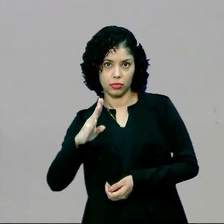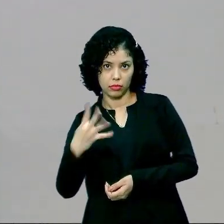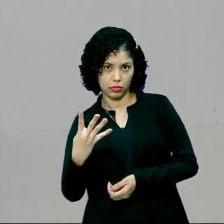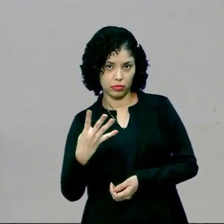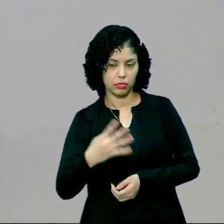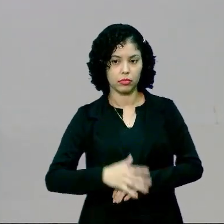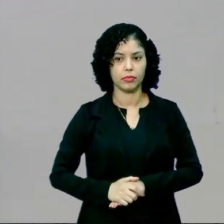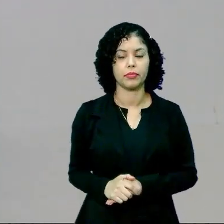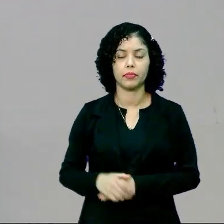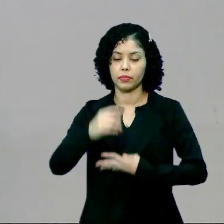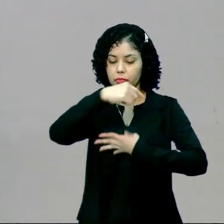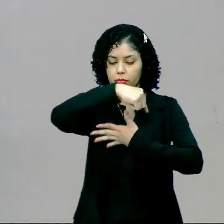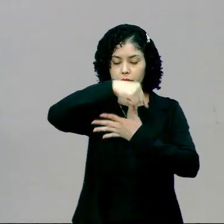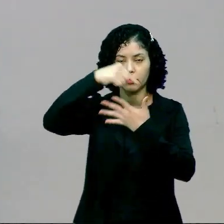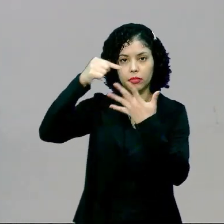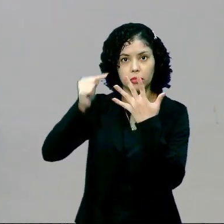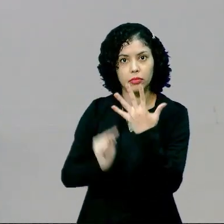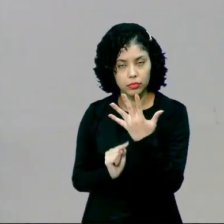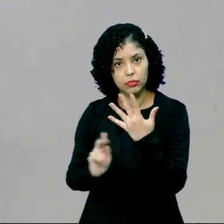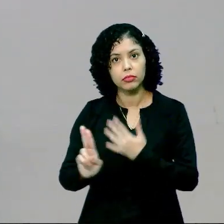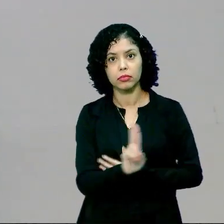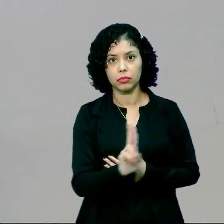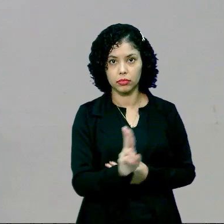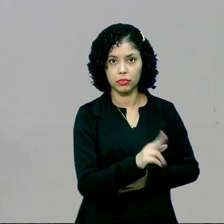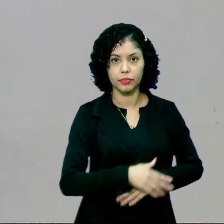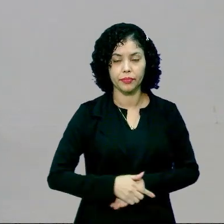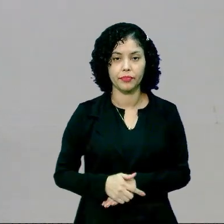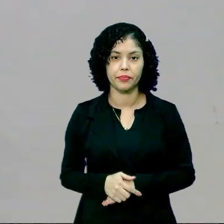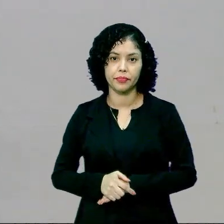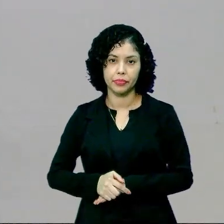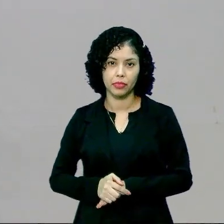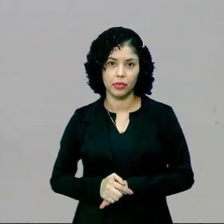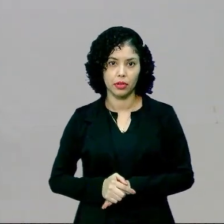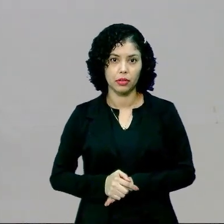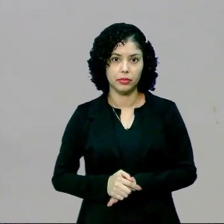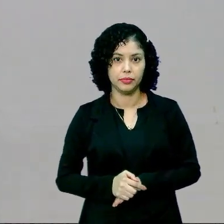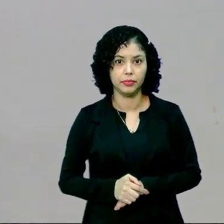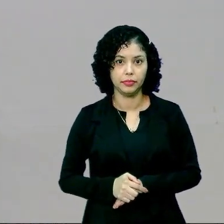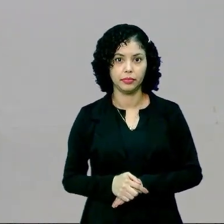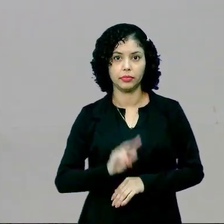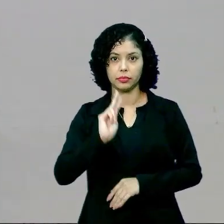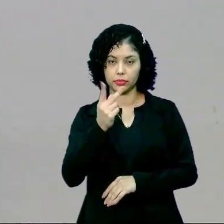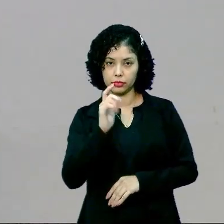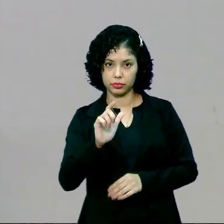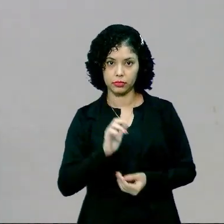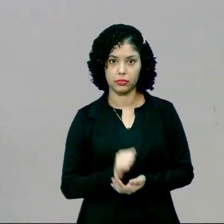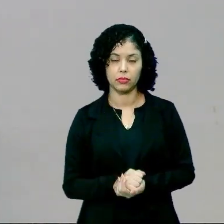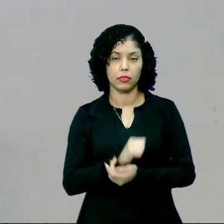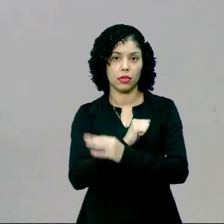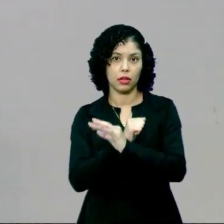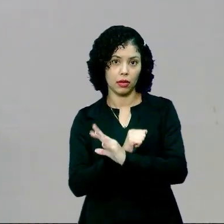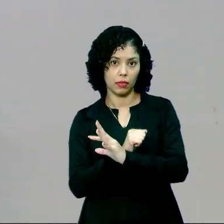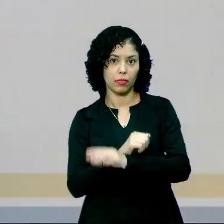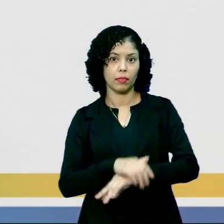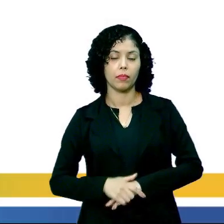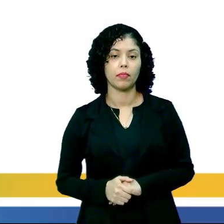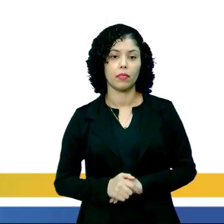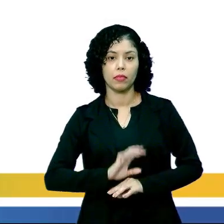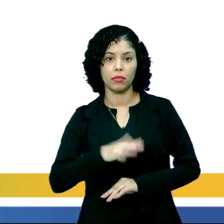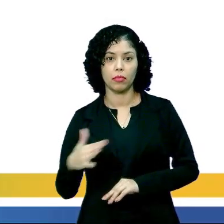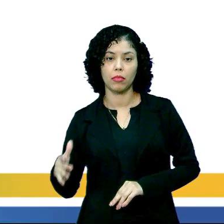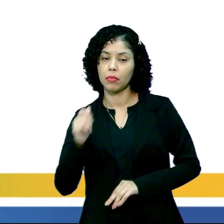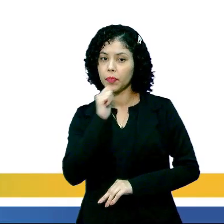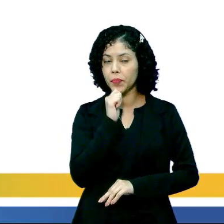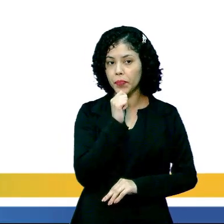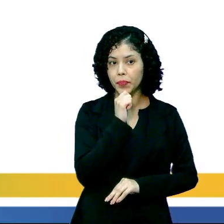eu tenho cinco derivações para o nome do hcl Então se é só hcl eu tenho ácido clorídrico quando